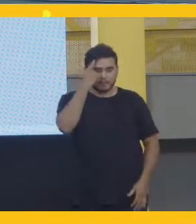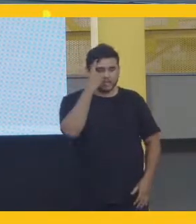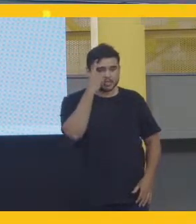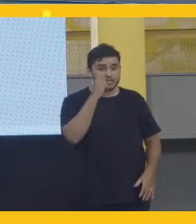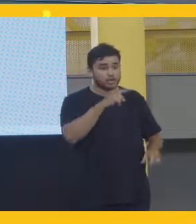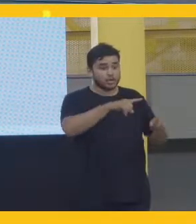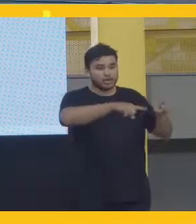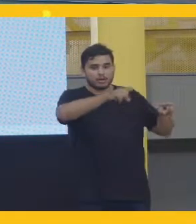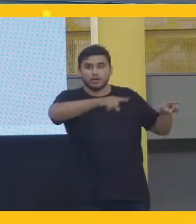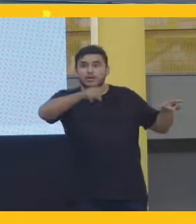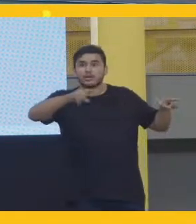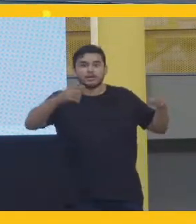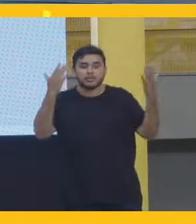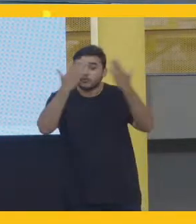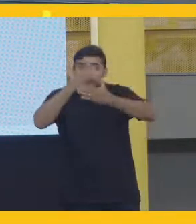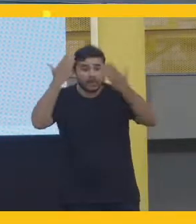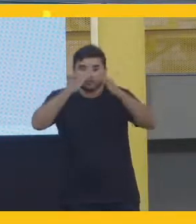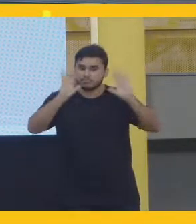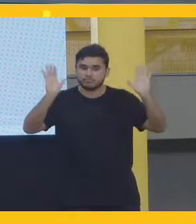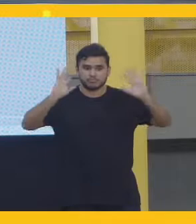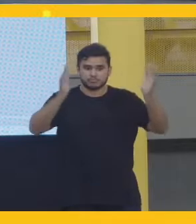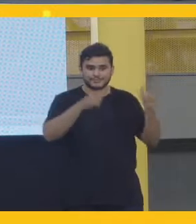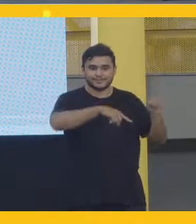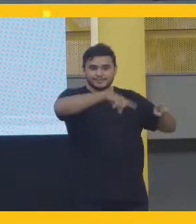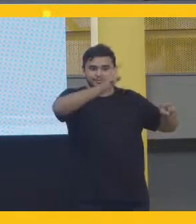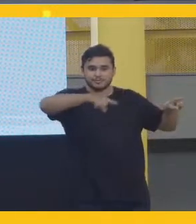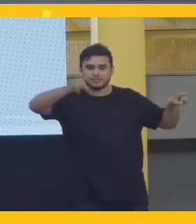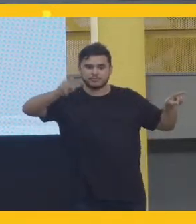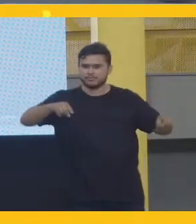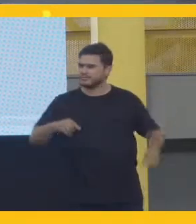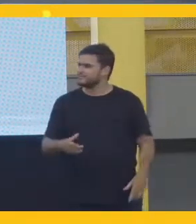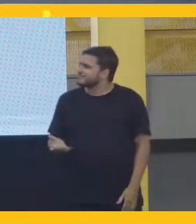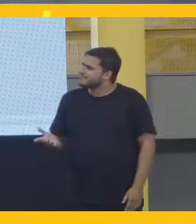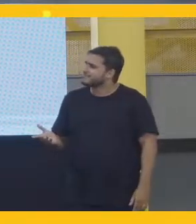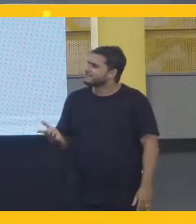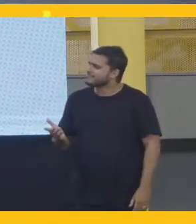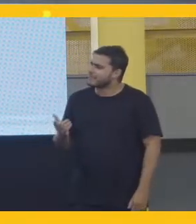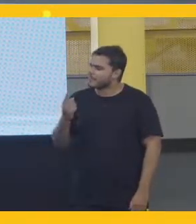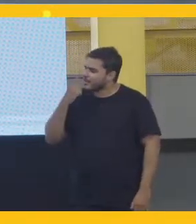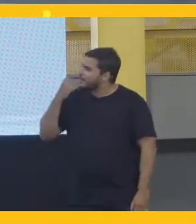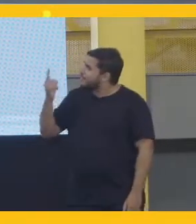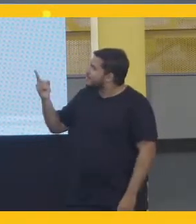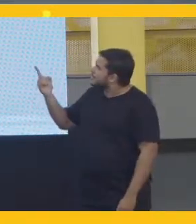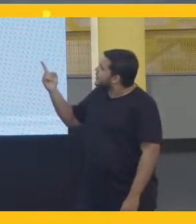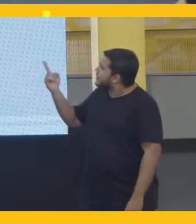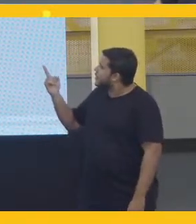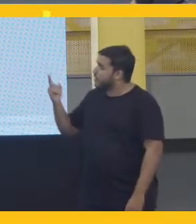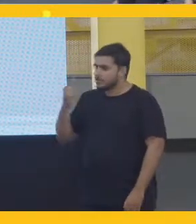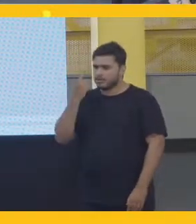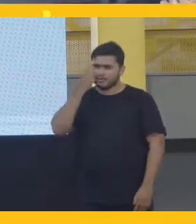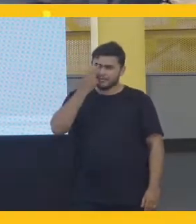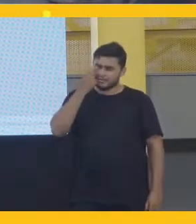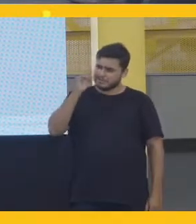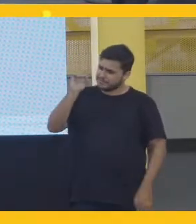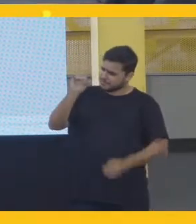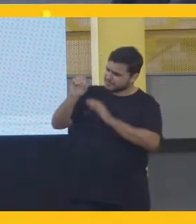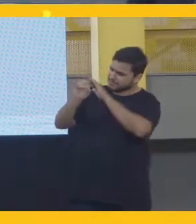a onda é esse fenômeno. Mas tá bom, Douglas. E o que que isso tem a ver com o meu olho?